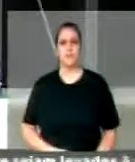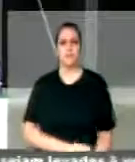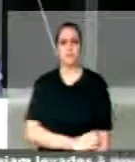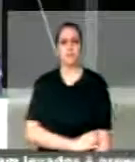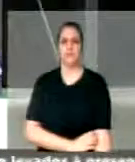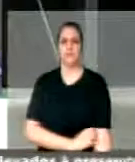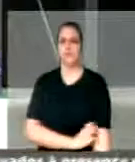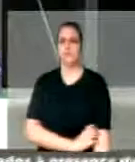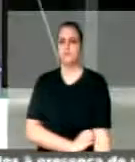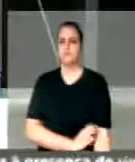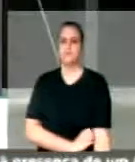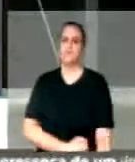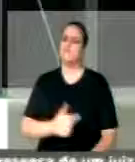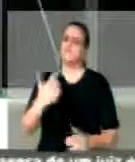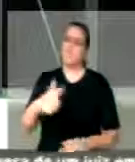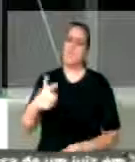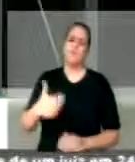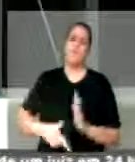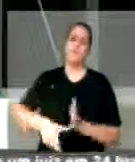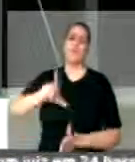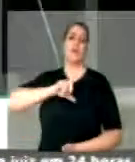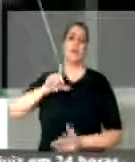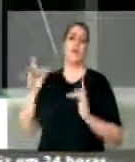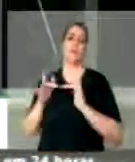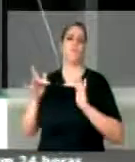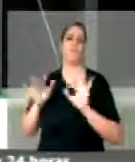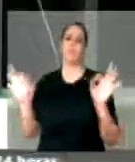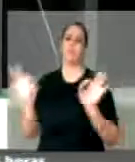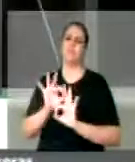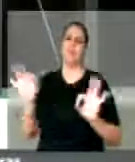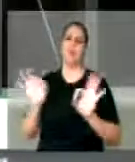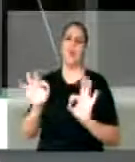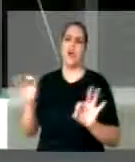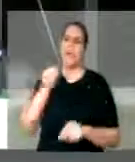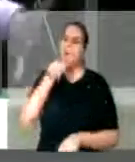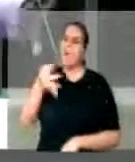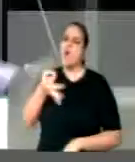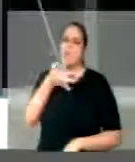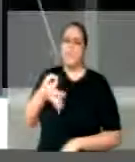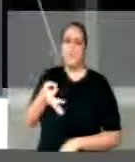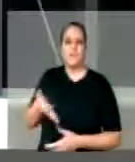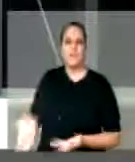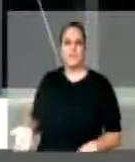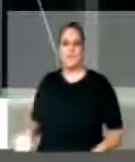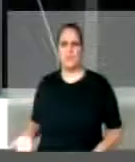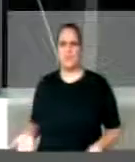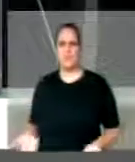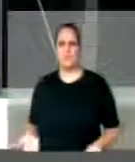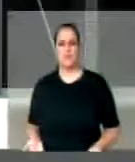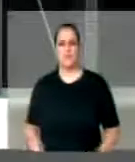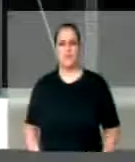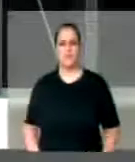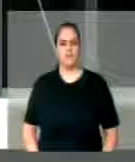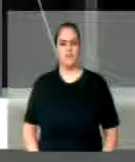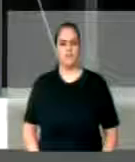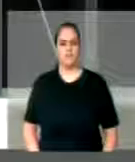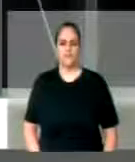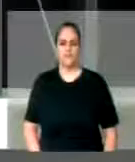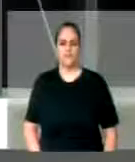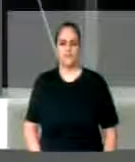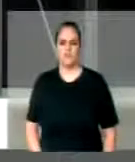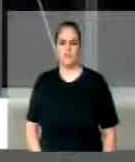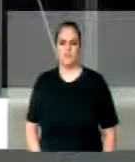com antecipação para poder fazer os seus acordos e querem ainda tornar